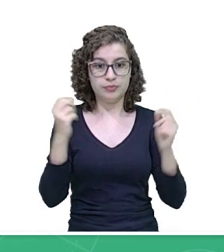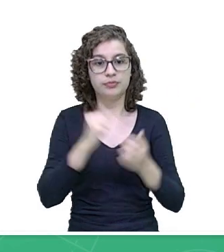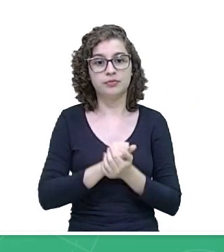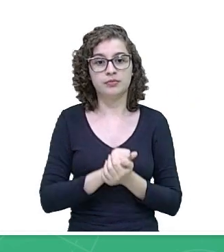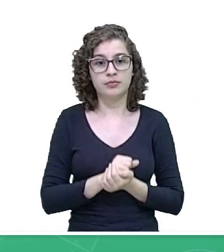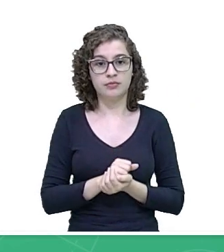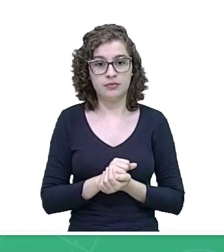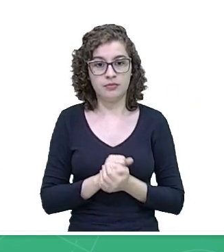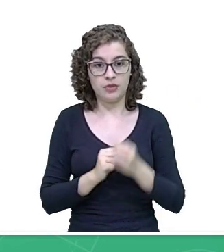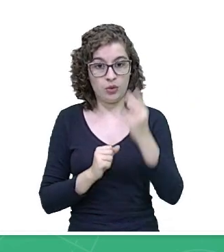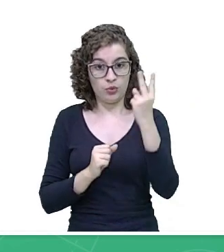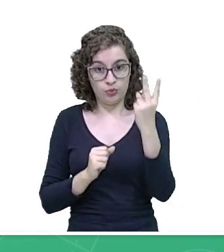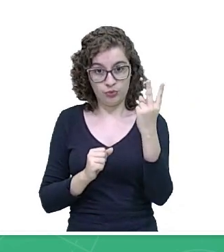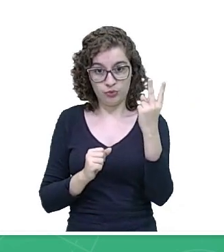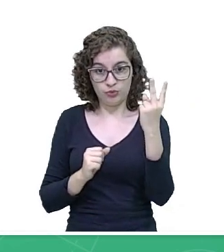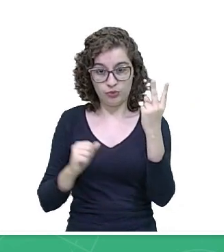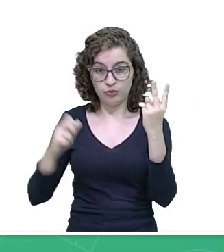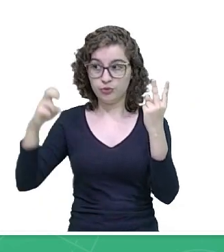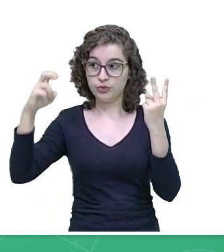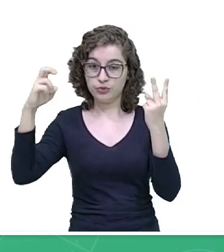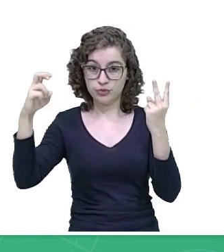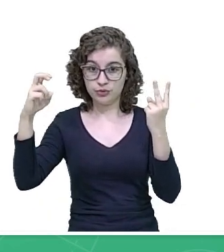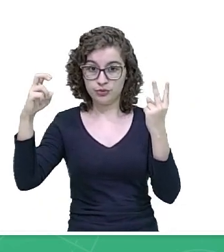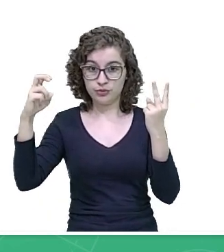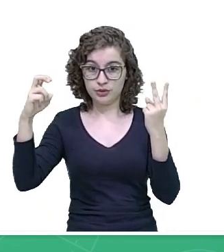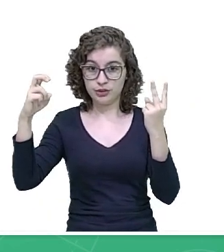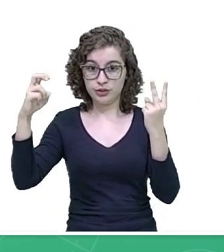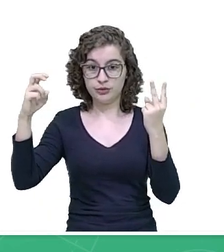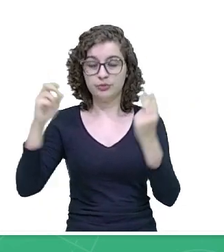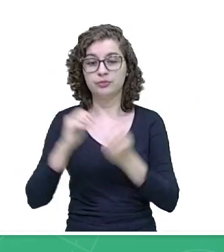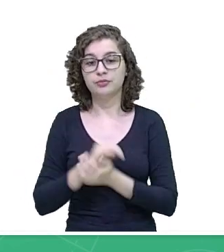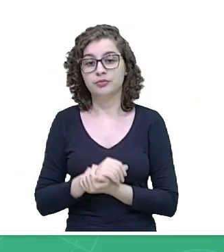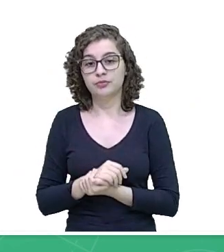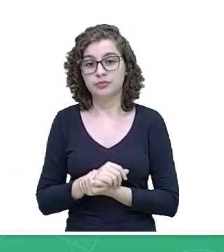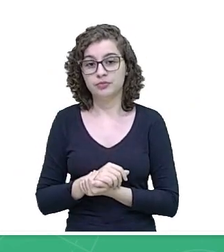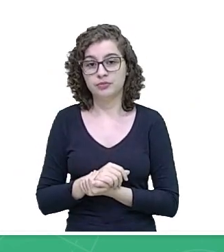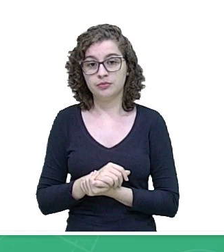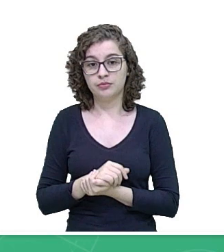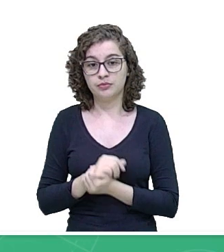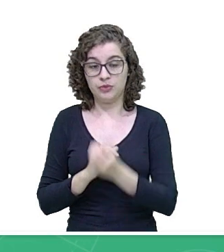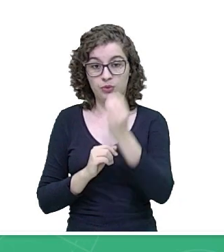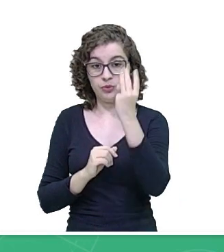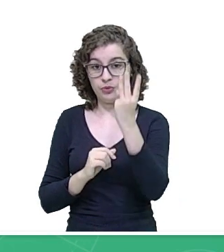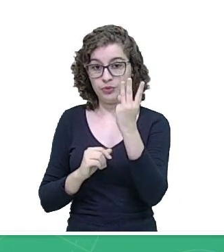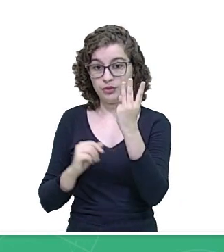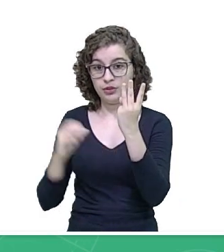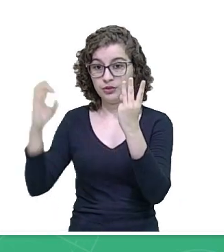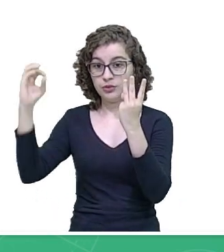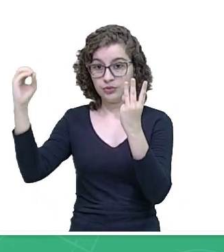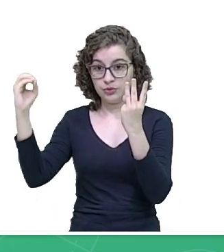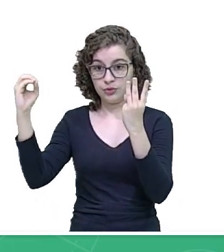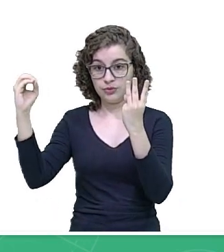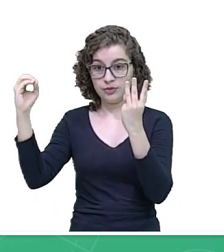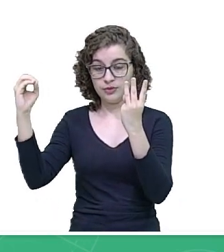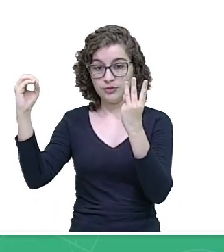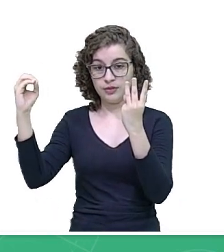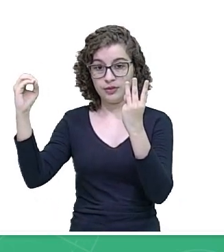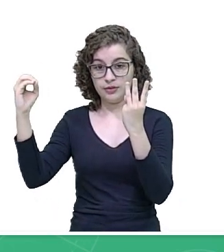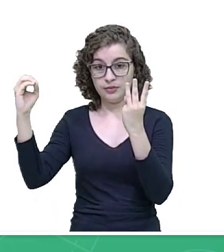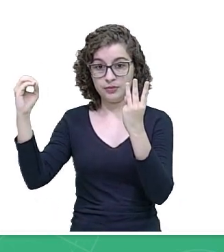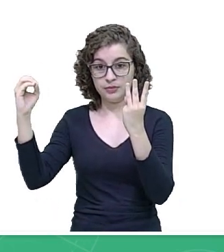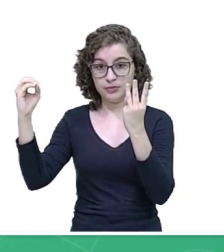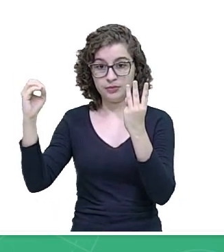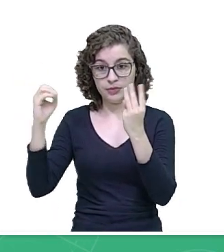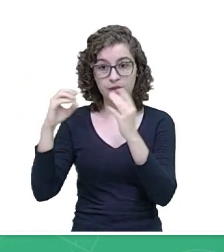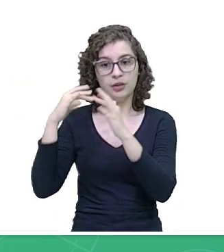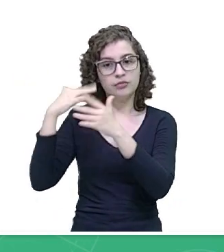depois esse 2 aqui com o 5, depois o 3 com o 0 e